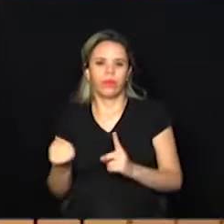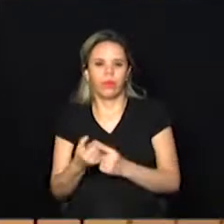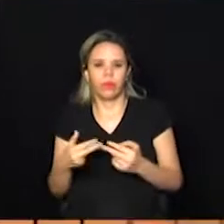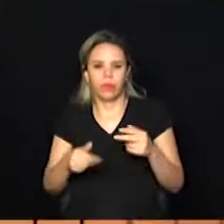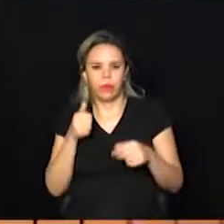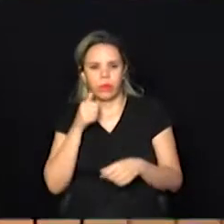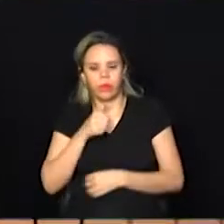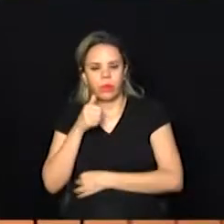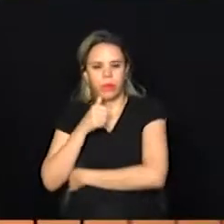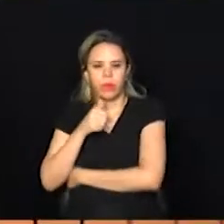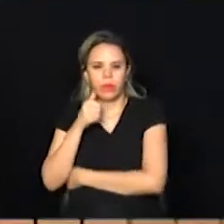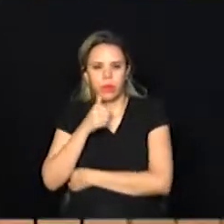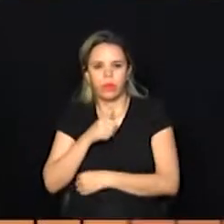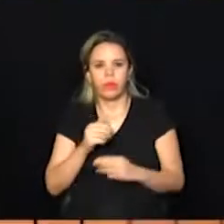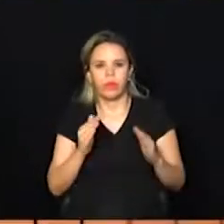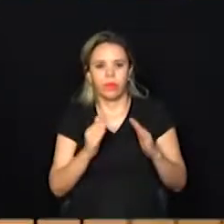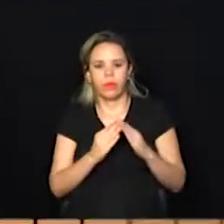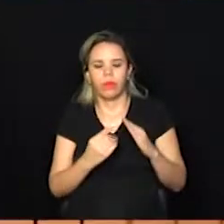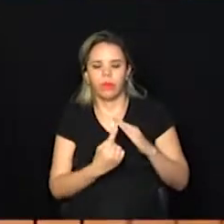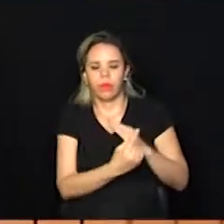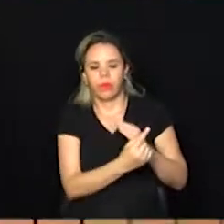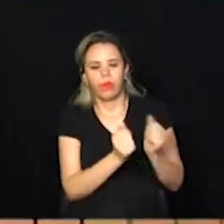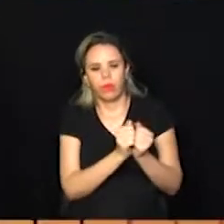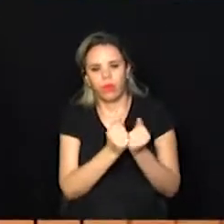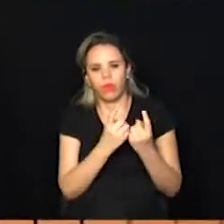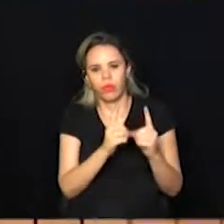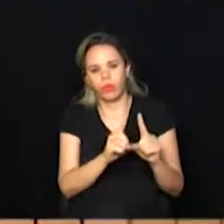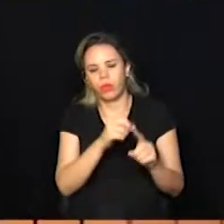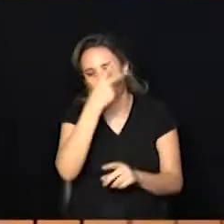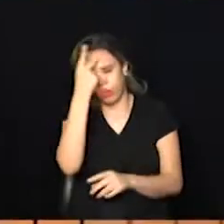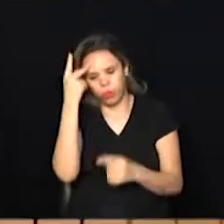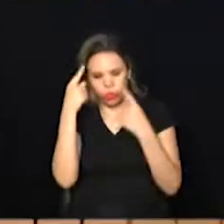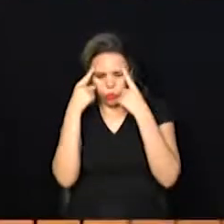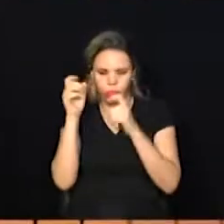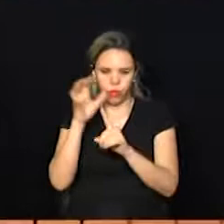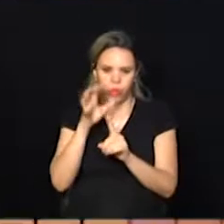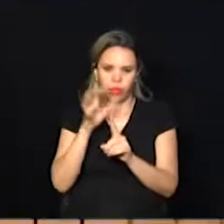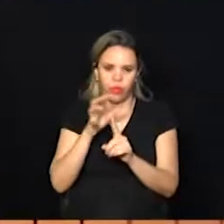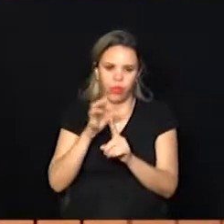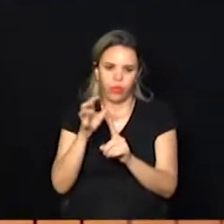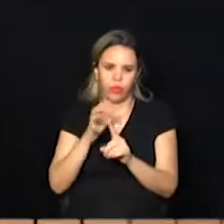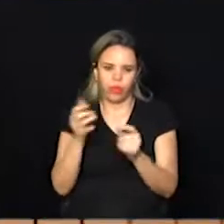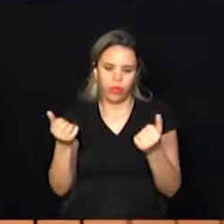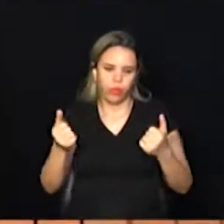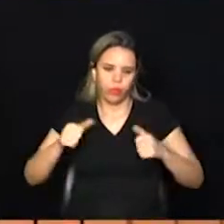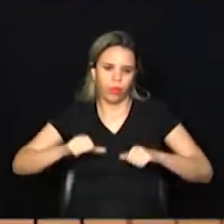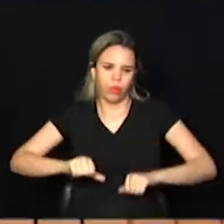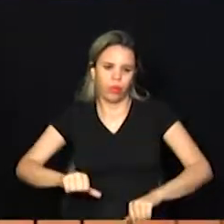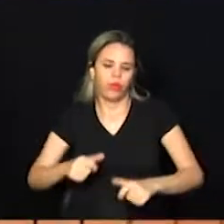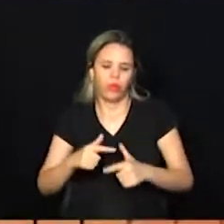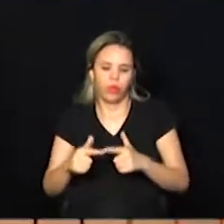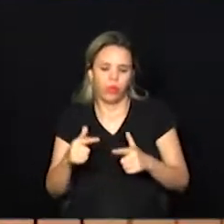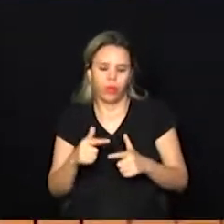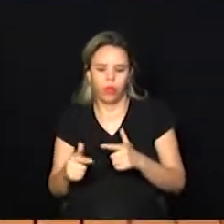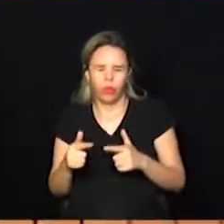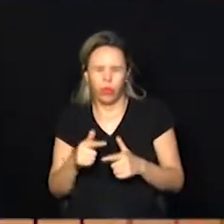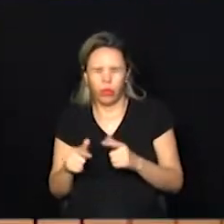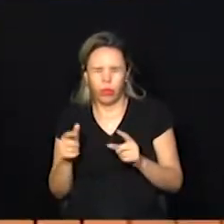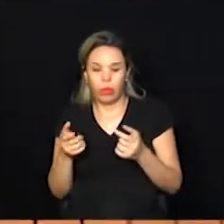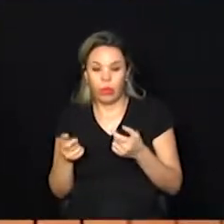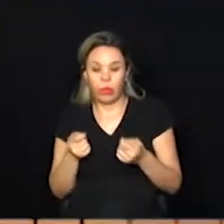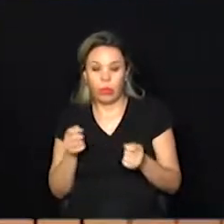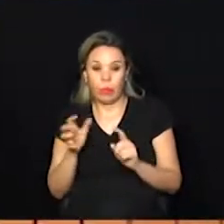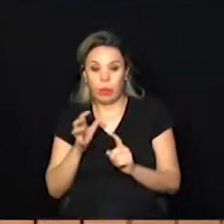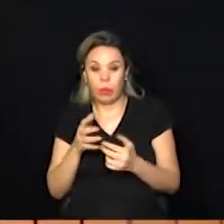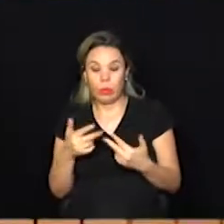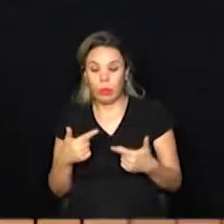mulheres confinadas com os seus agressores, agravou uma situação social de tensão, uma situação